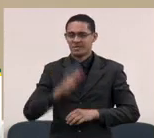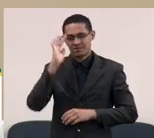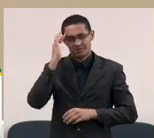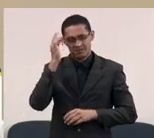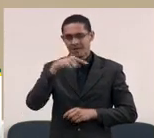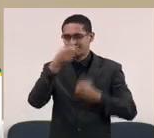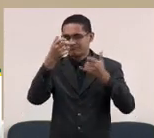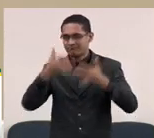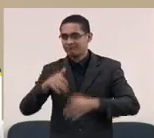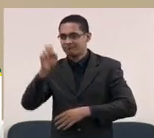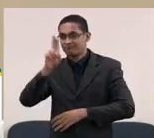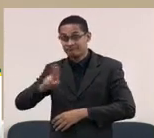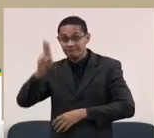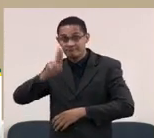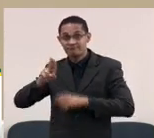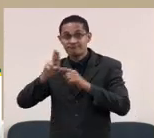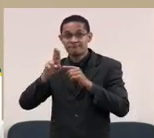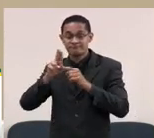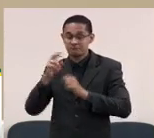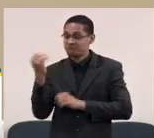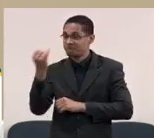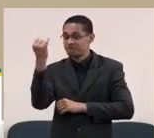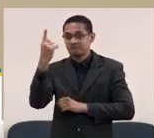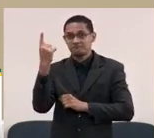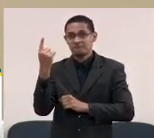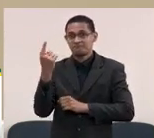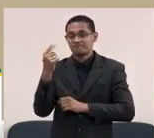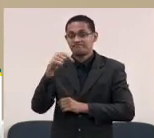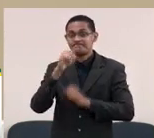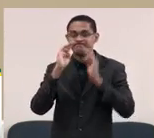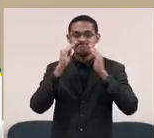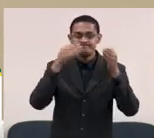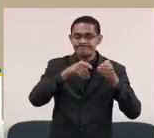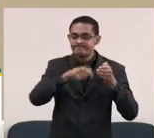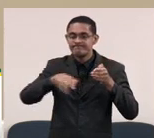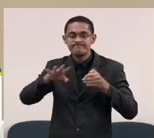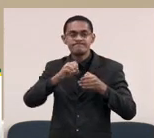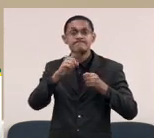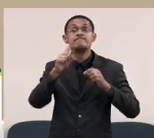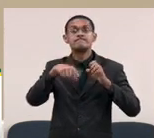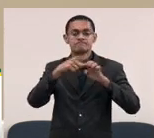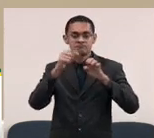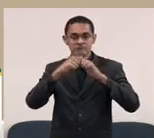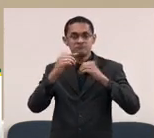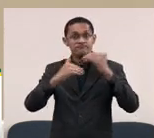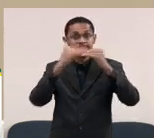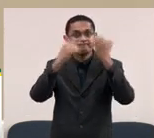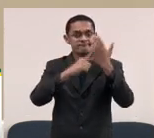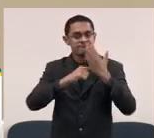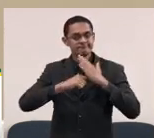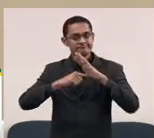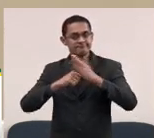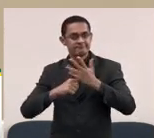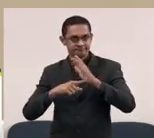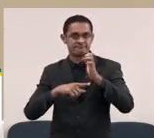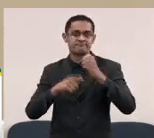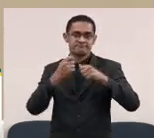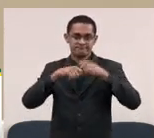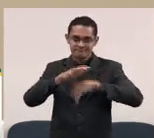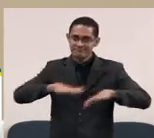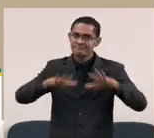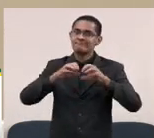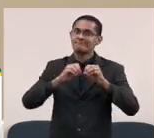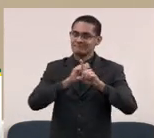universidade é uma universidade vocacional que atenta para os objetivos de desenvolvimento sustentável no Estado.